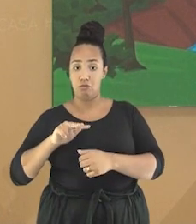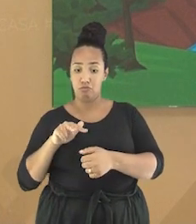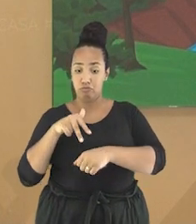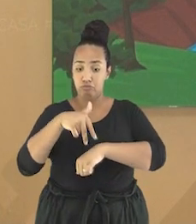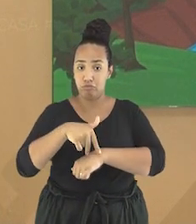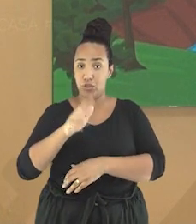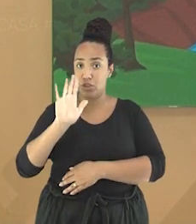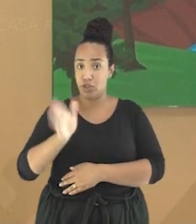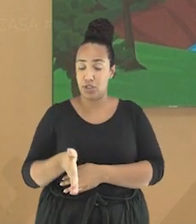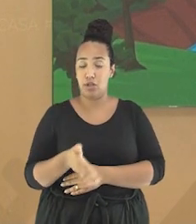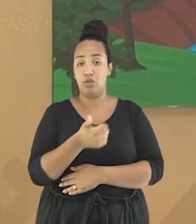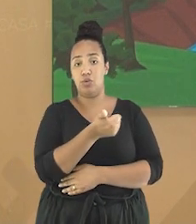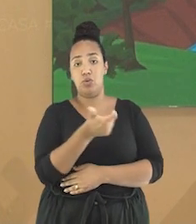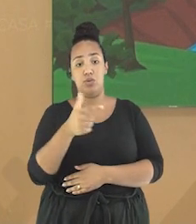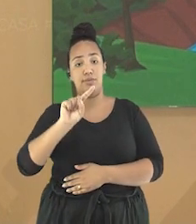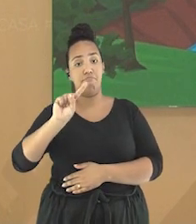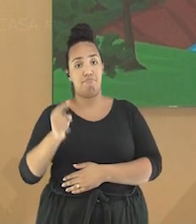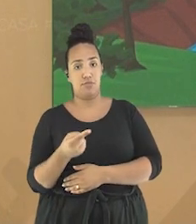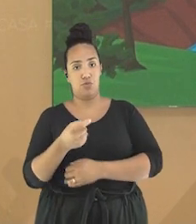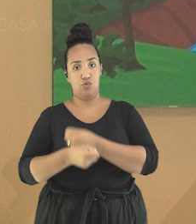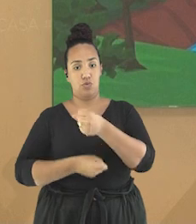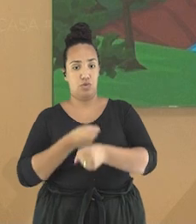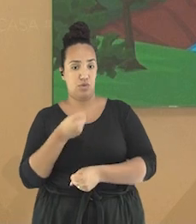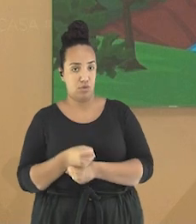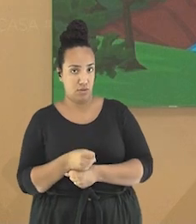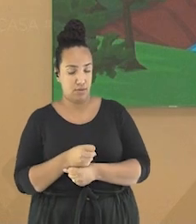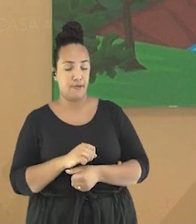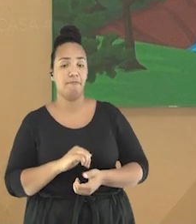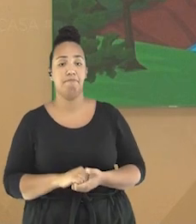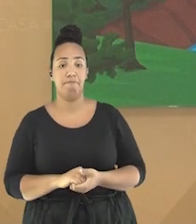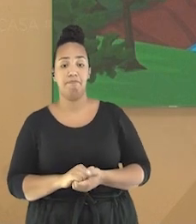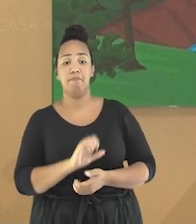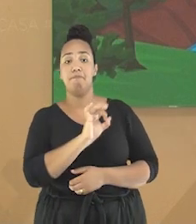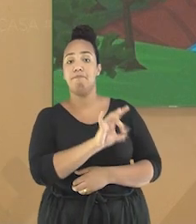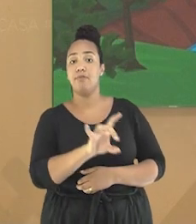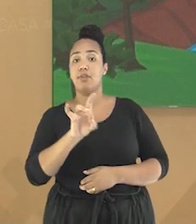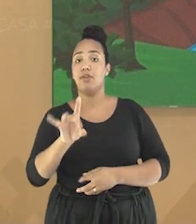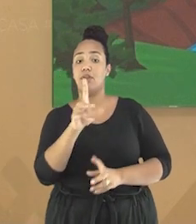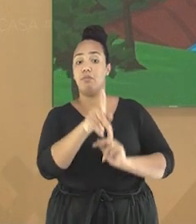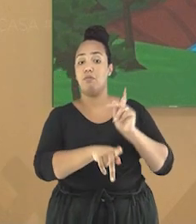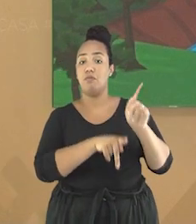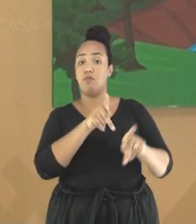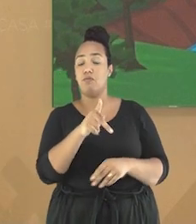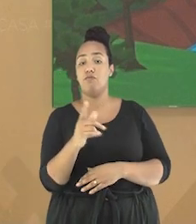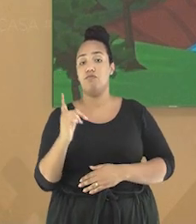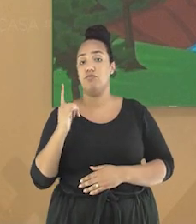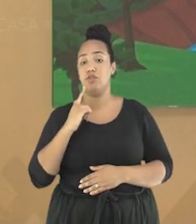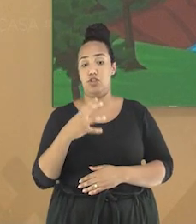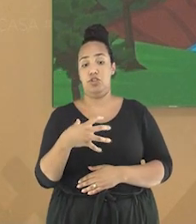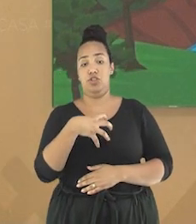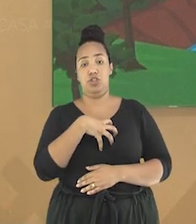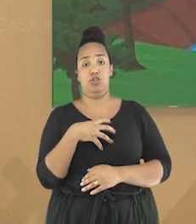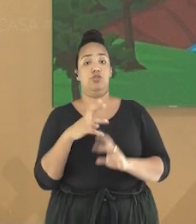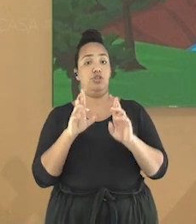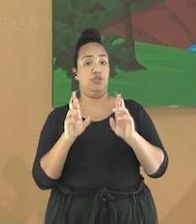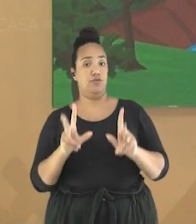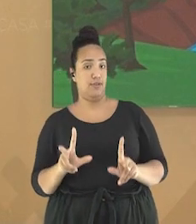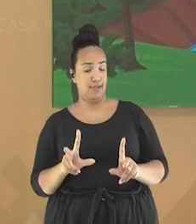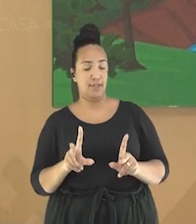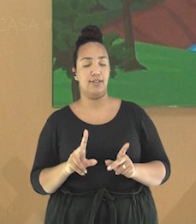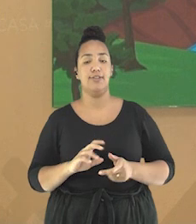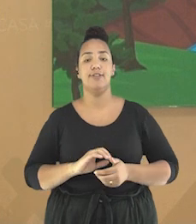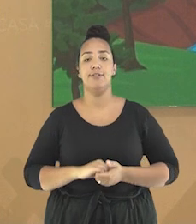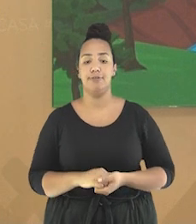menos 12.000 anos. Cada povo tinha formas muito diferentes de ocupar e dividir o seu